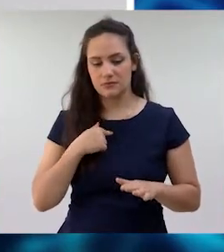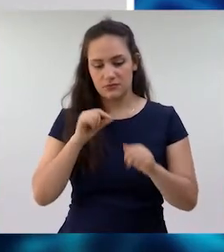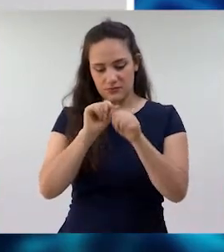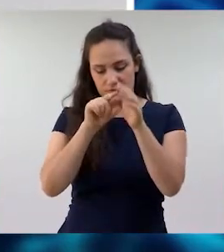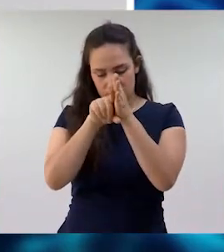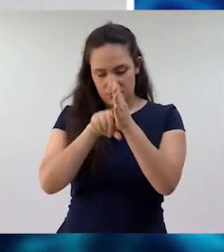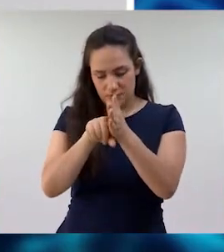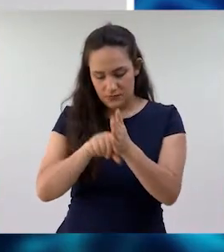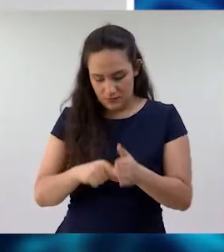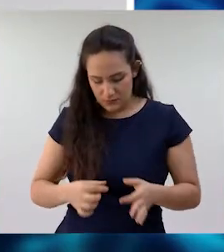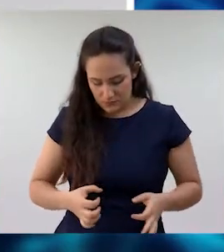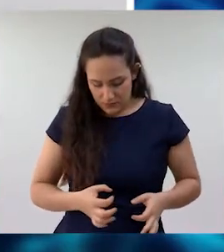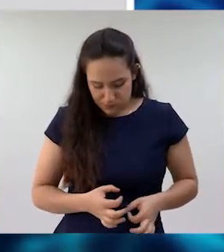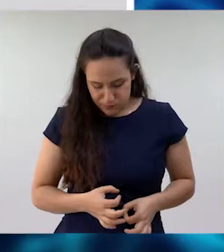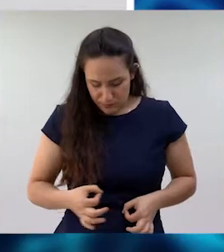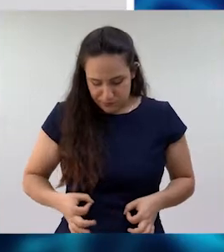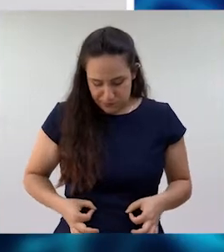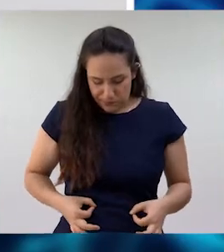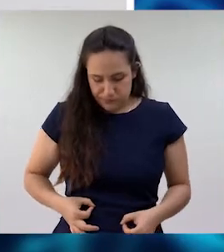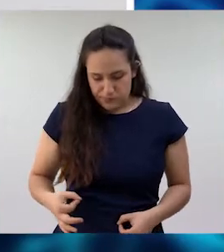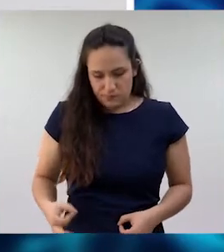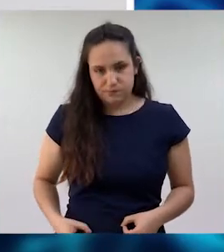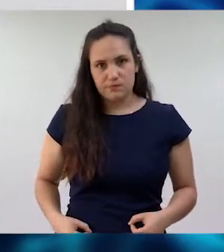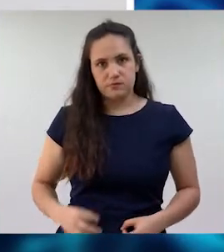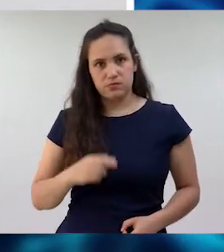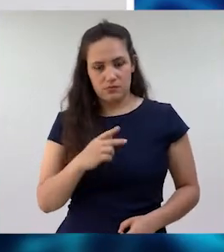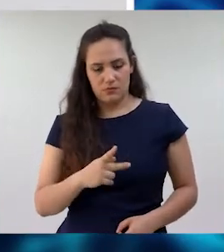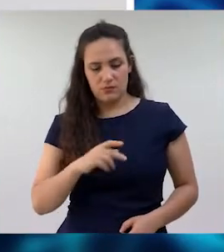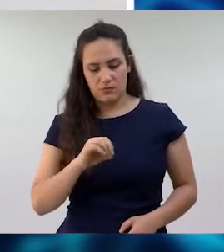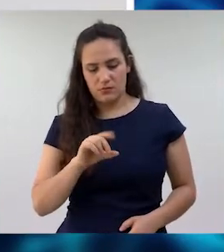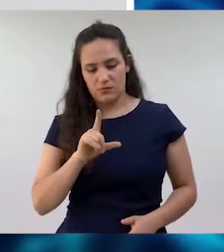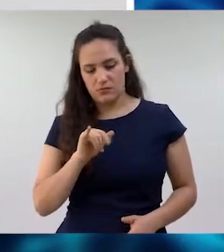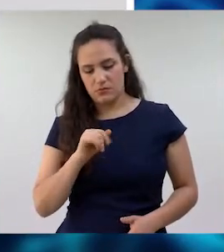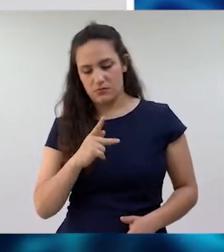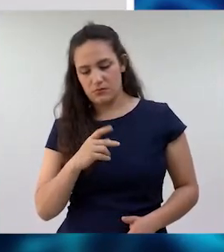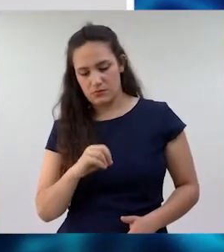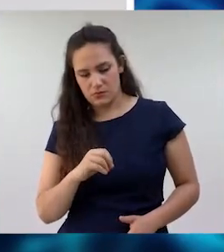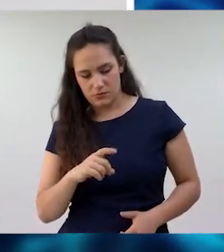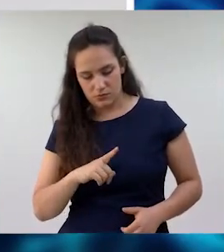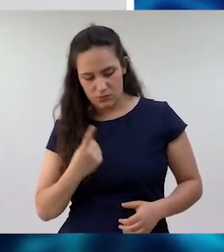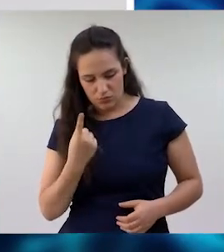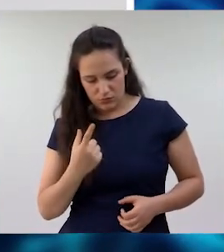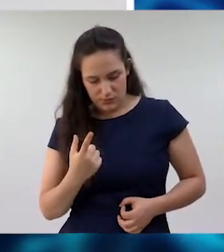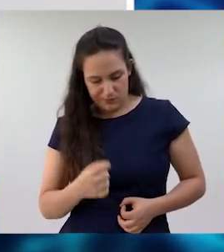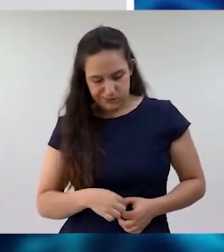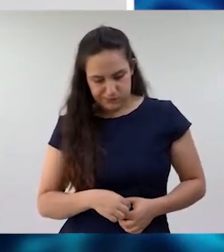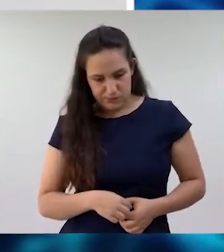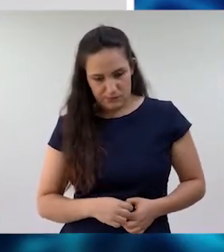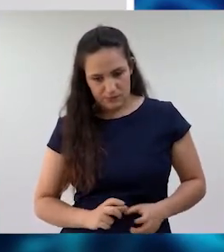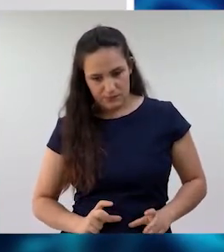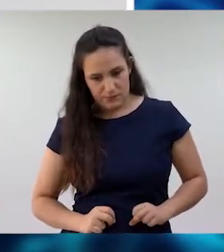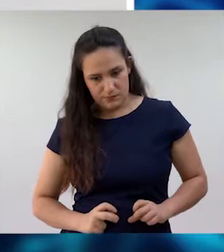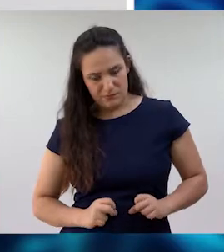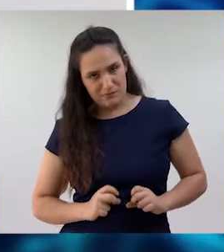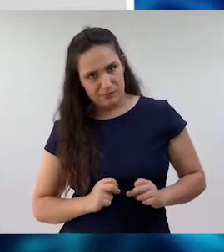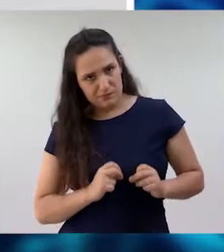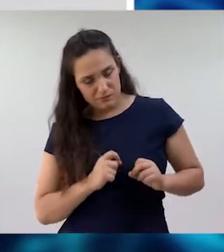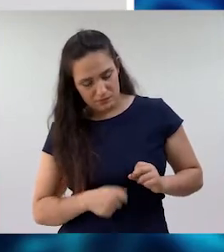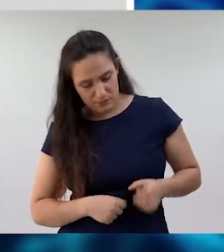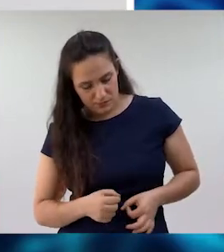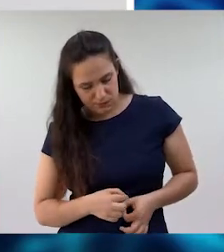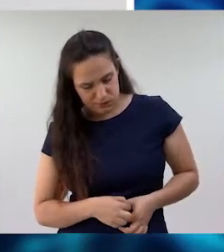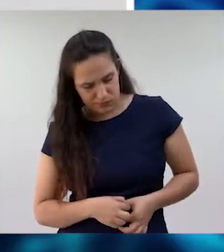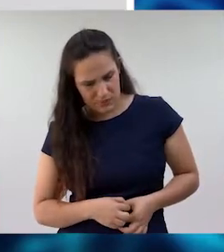retira. Todos os pólipos a gente manda para exame. Então, vamos dizer que naquele pólipo tem um câncer já. Conforme